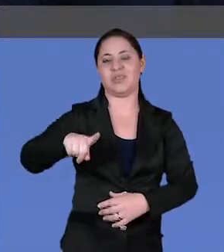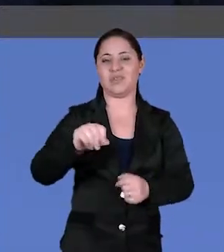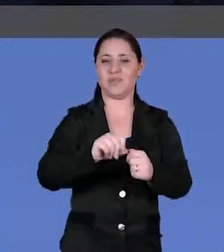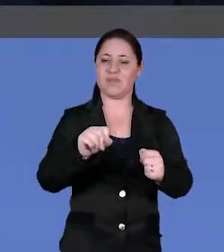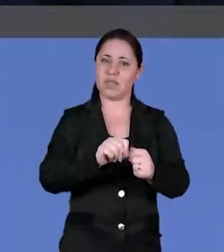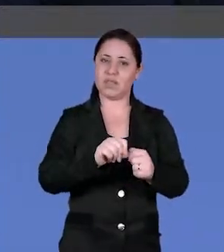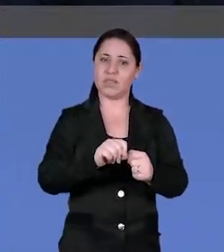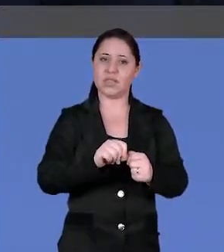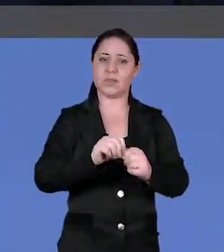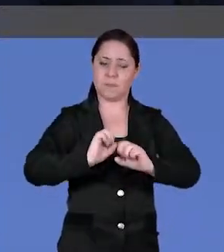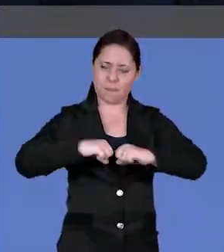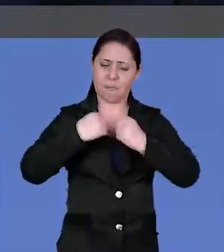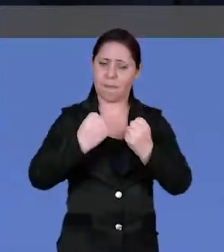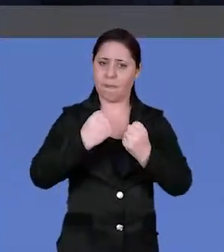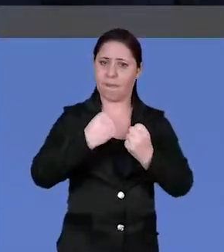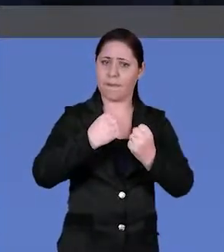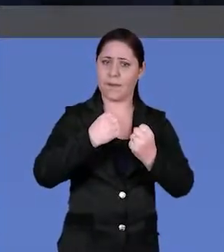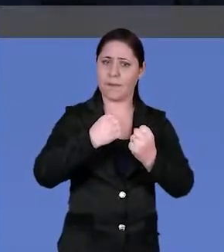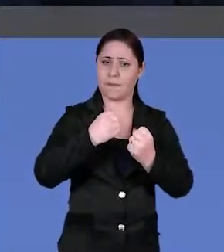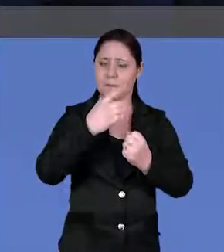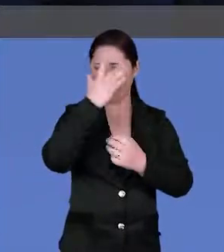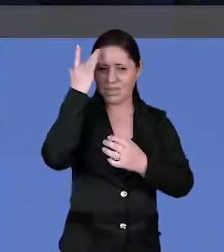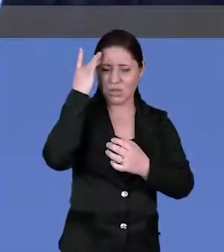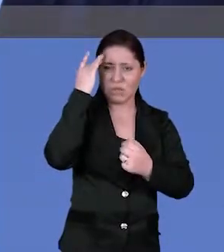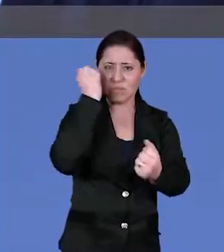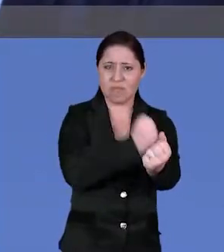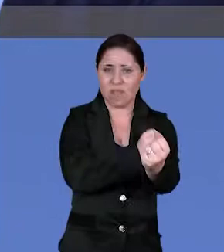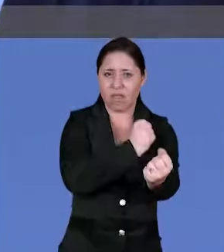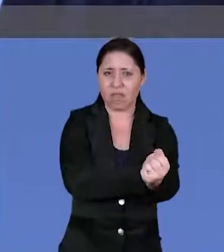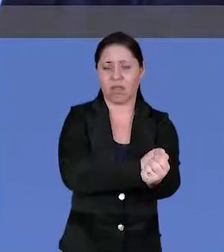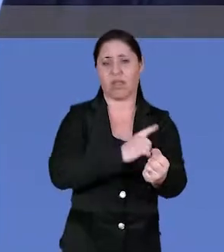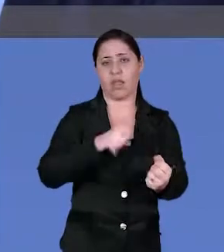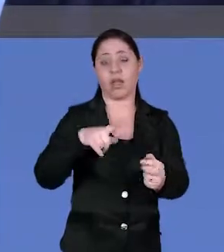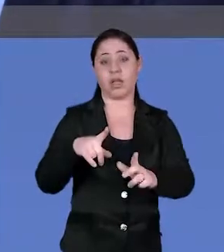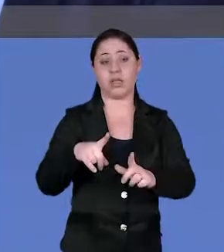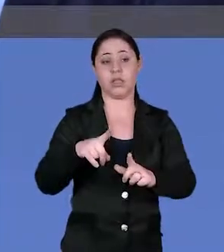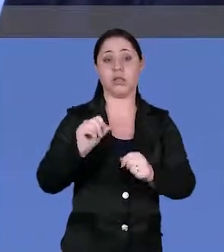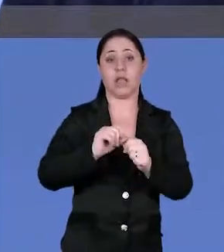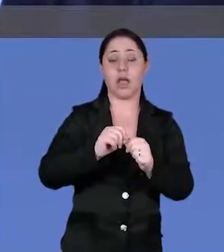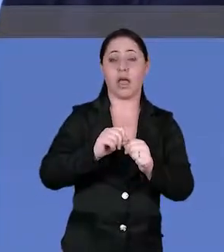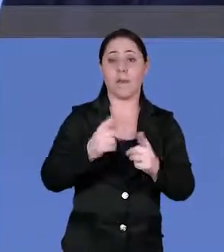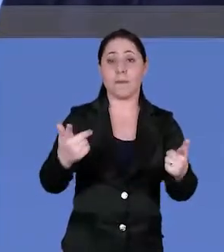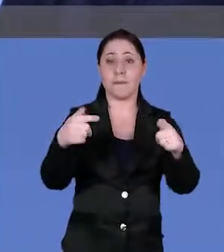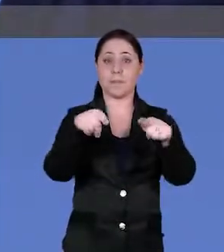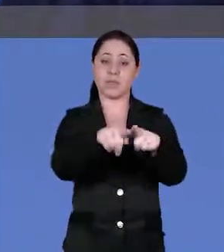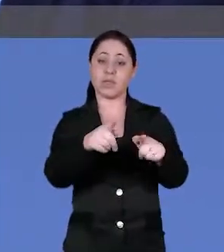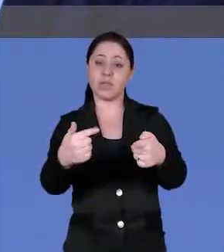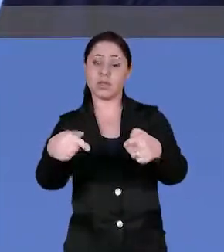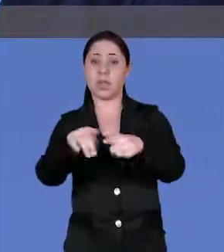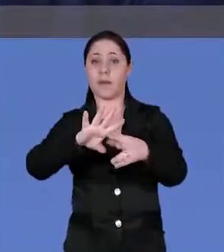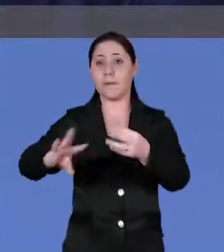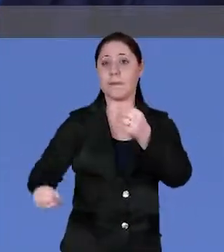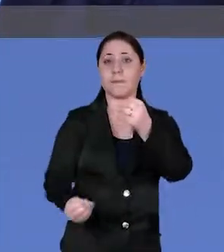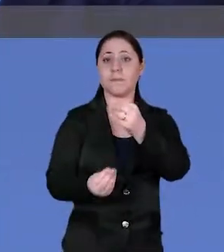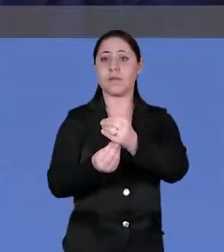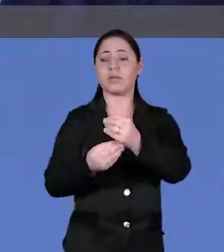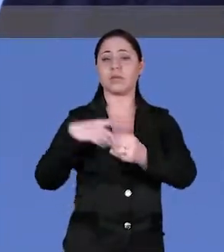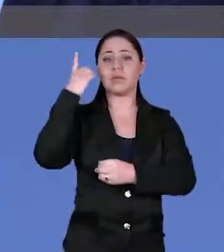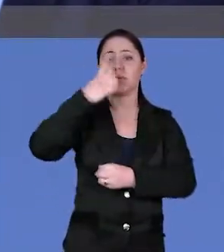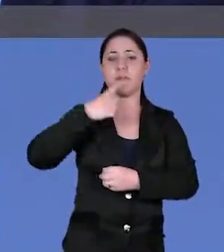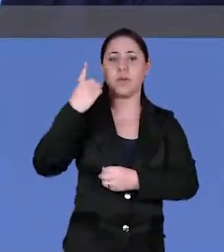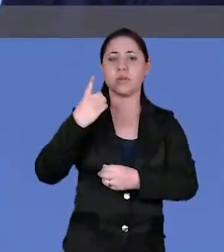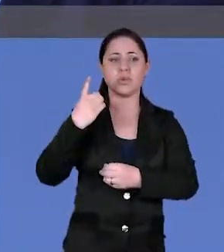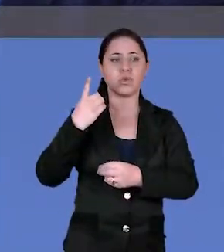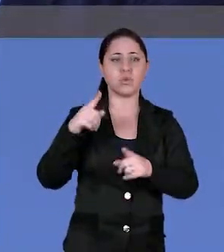esse enfrentamento, na verdade, são as entidades. As entidades voluntárias, igrejas que criam, né, associações e fazem